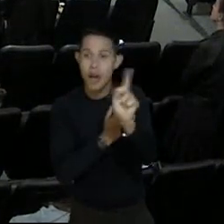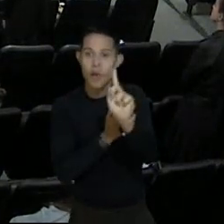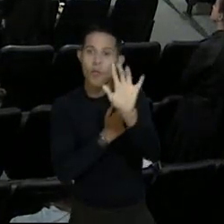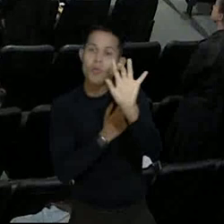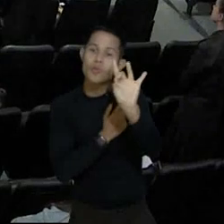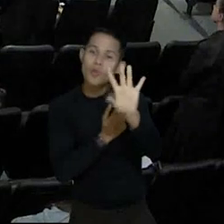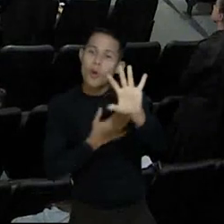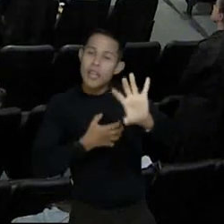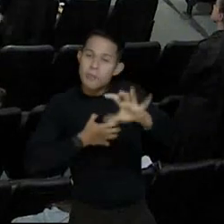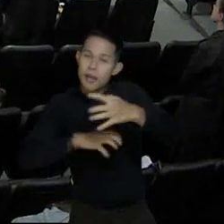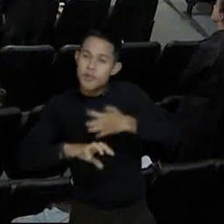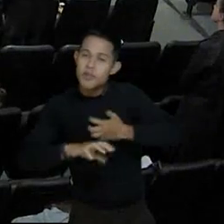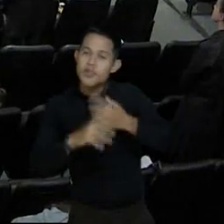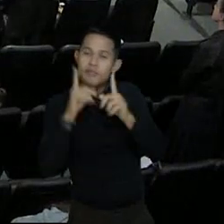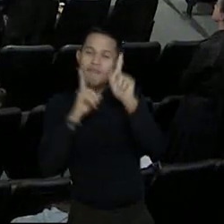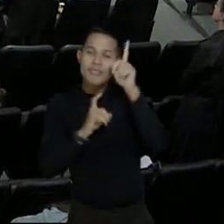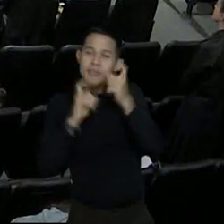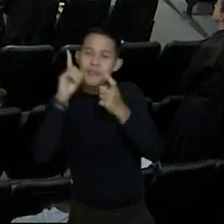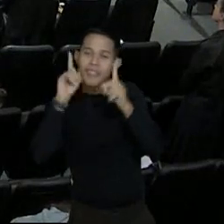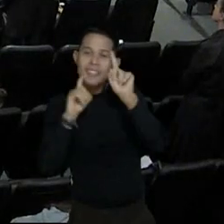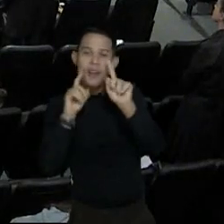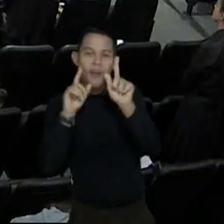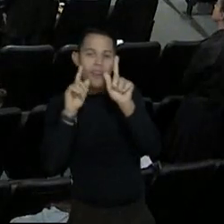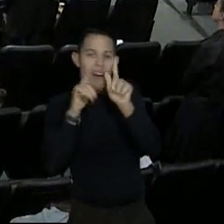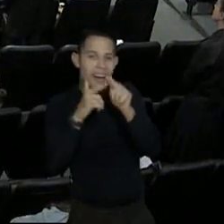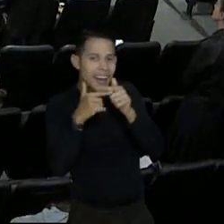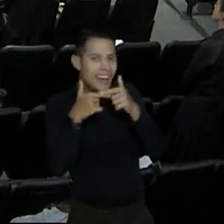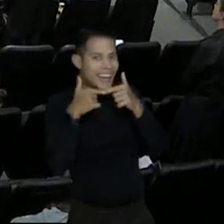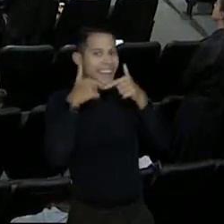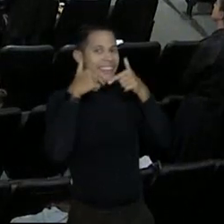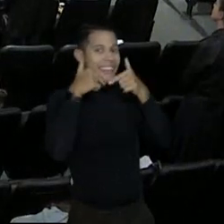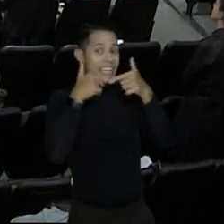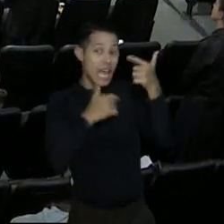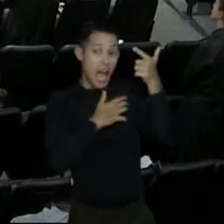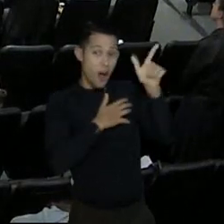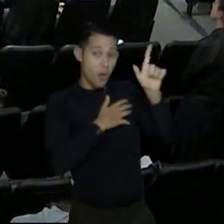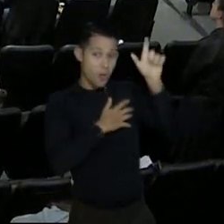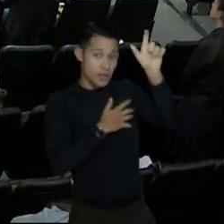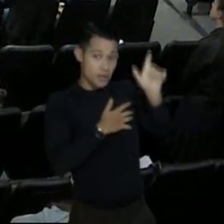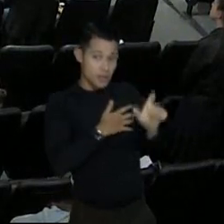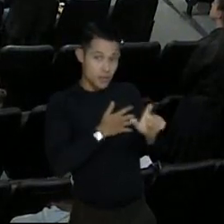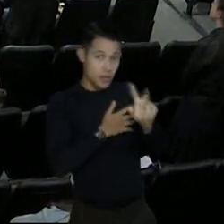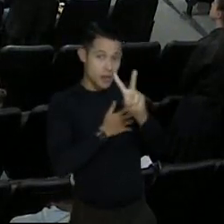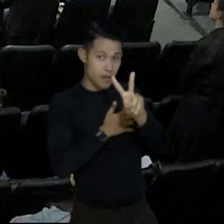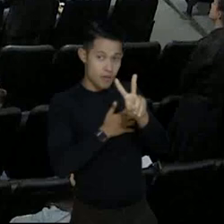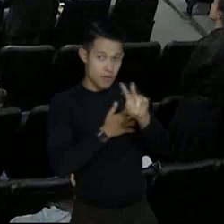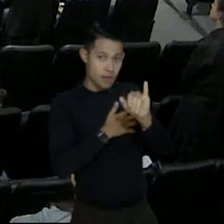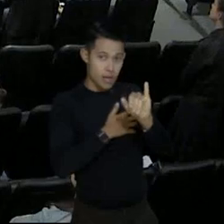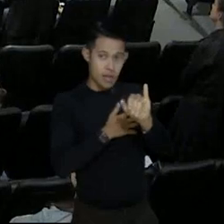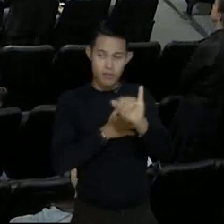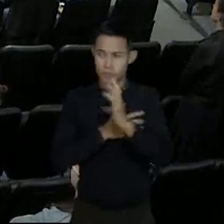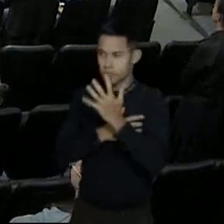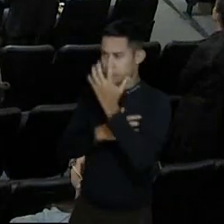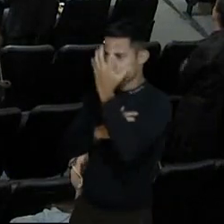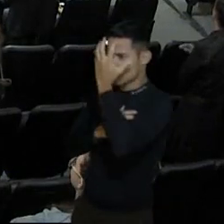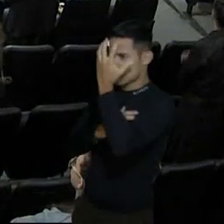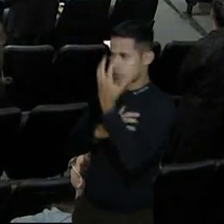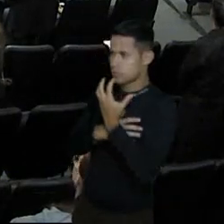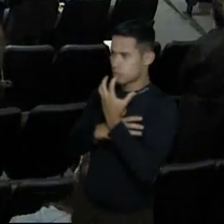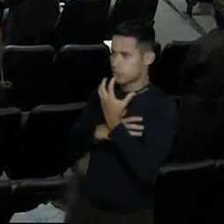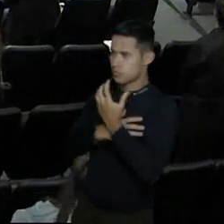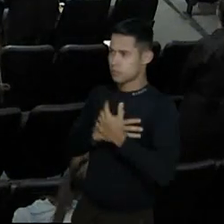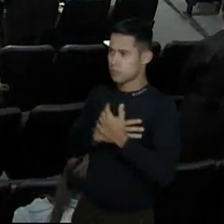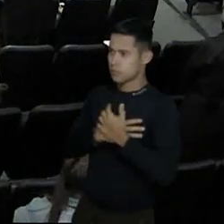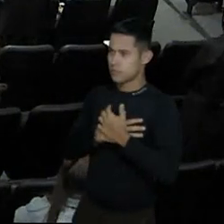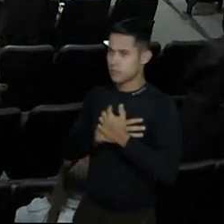e sorrir e a outra pessoa que não levantou a mão ela vai ter que se manter séria ela não pode